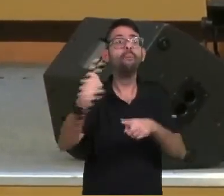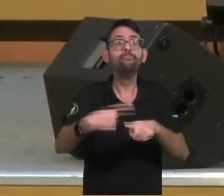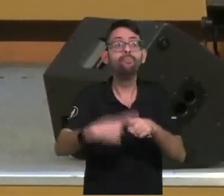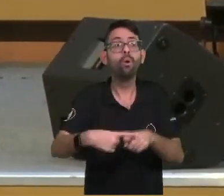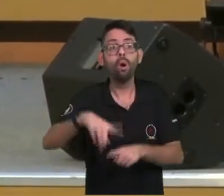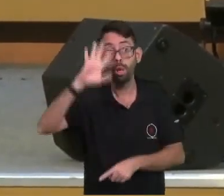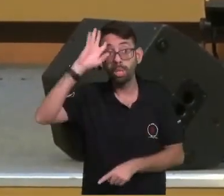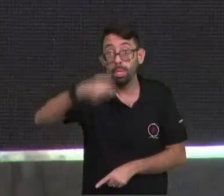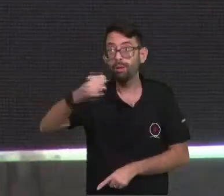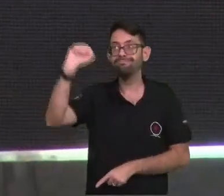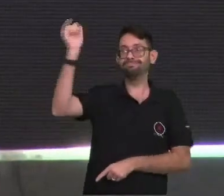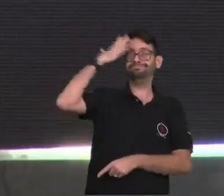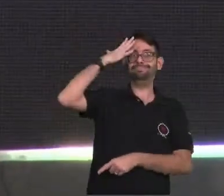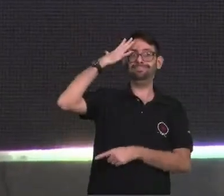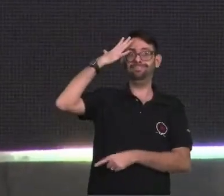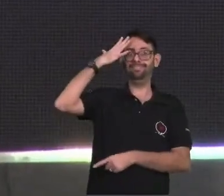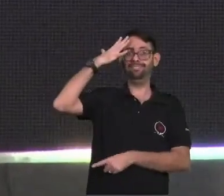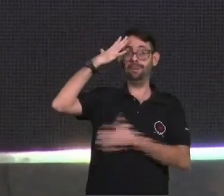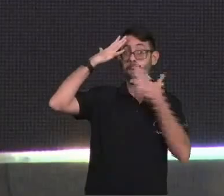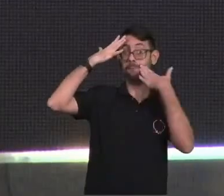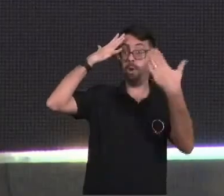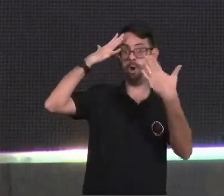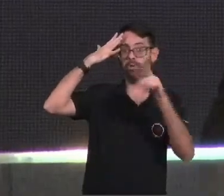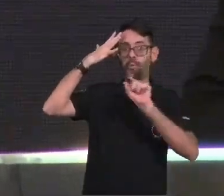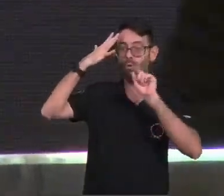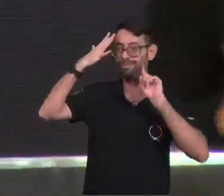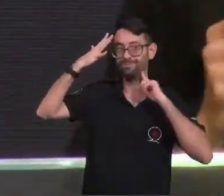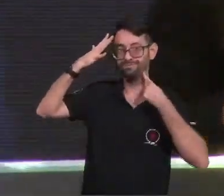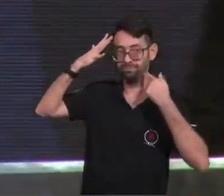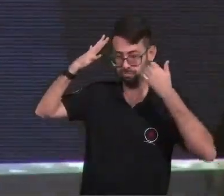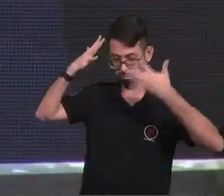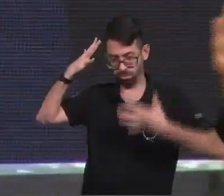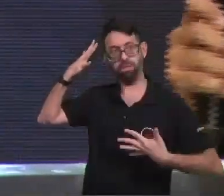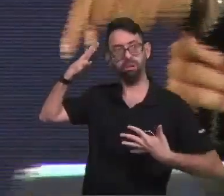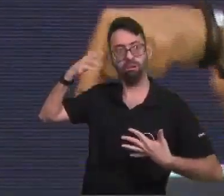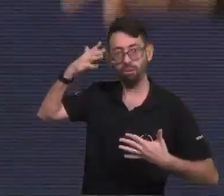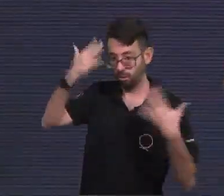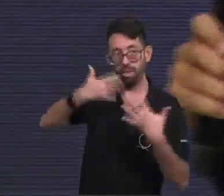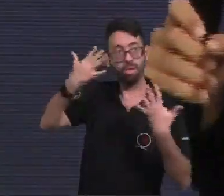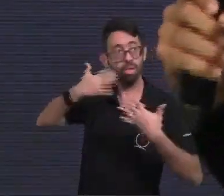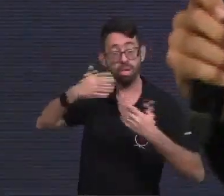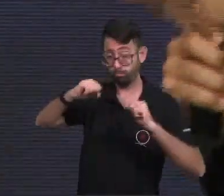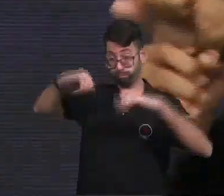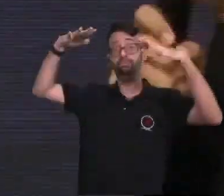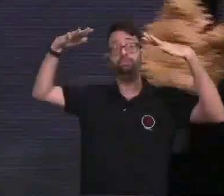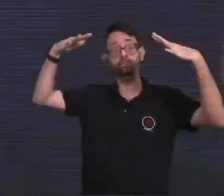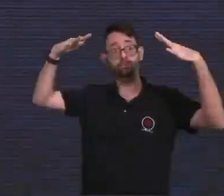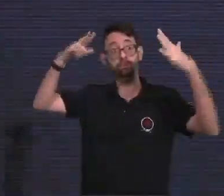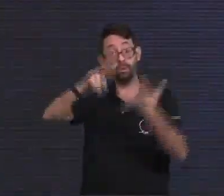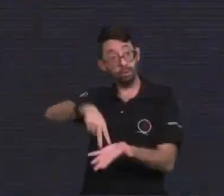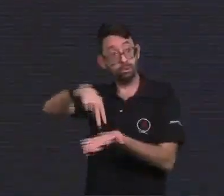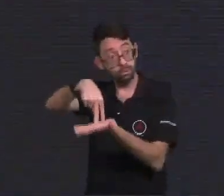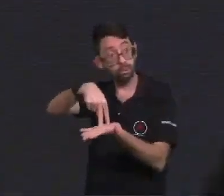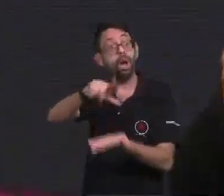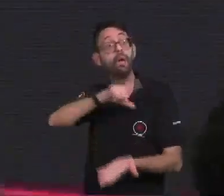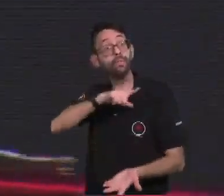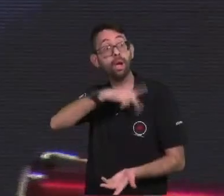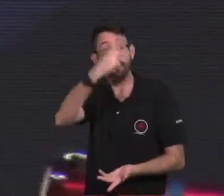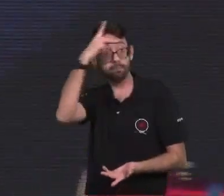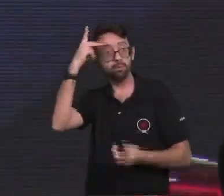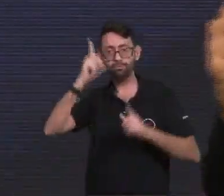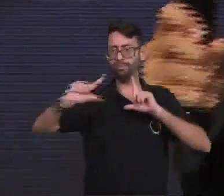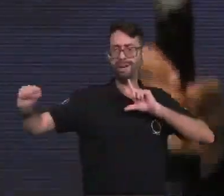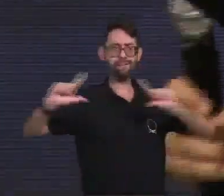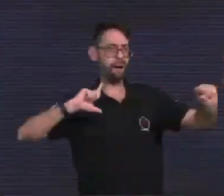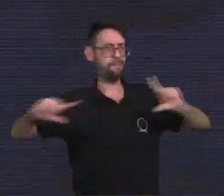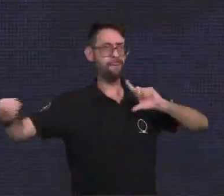acende. Quando a lâmpada acende, ela mostra a sujeira que você não via enquanto ela estava apagada. Então, quando você se posiciona, a lâmpada acende e tem gente que vai sair da sua vida que, na